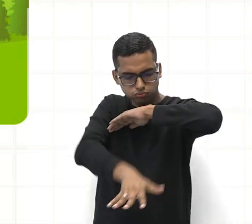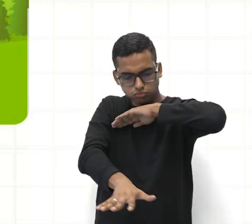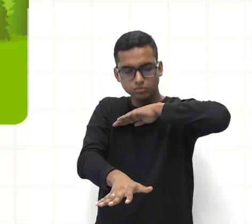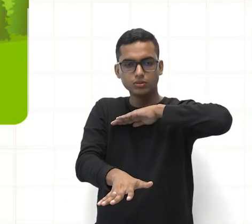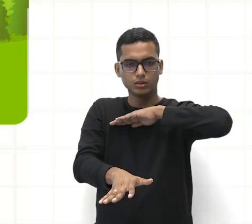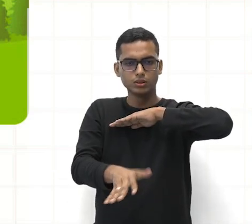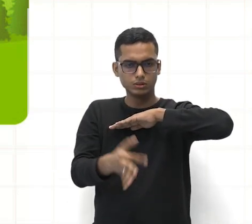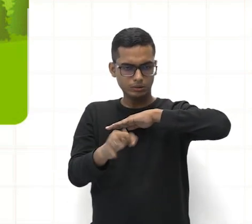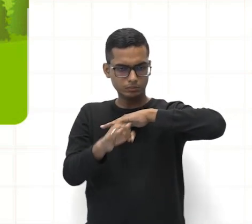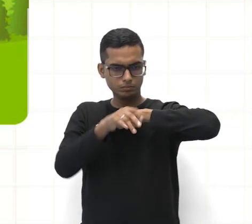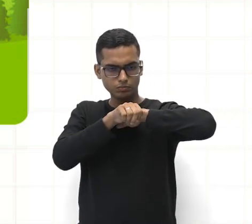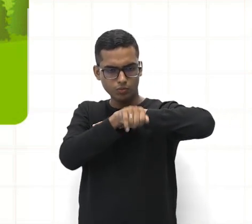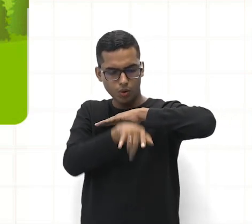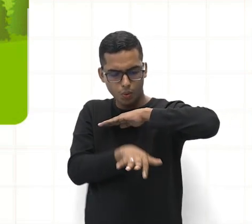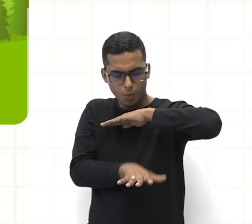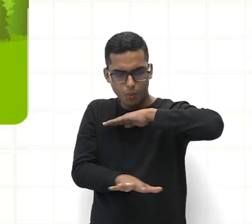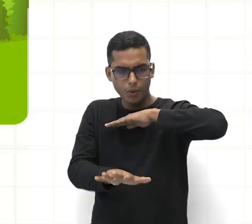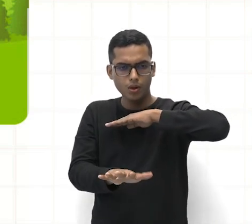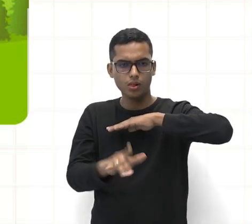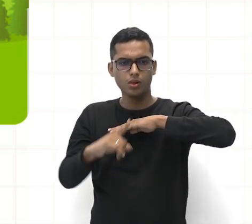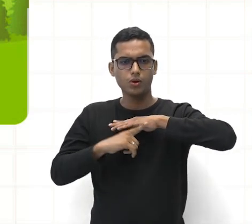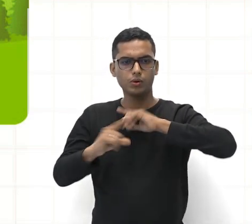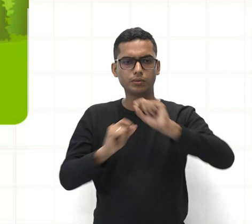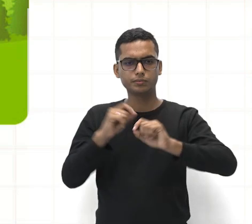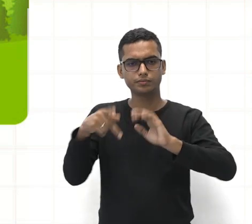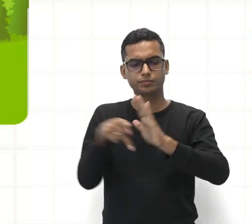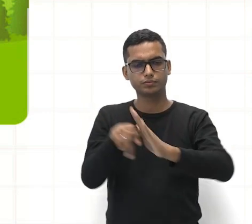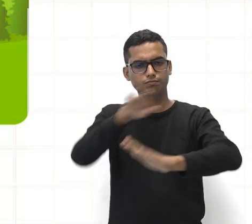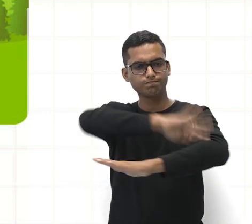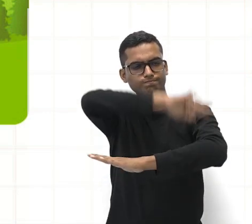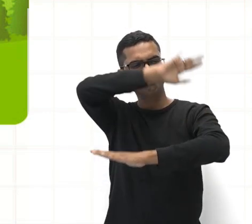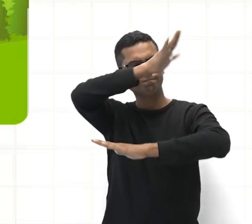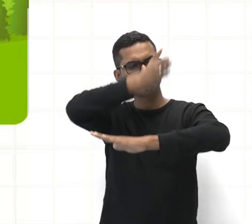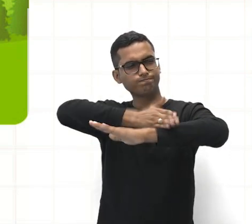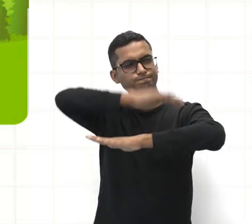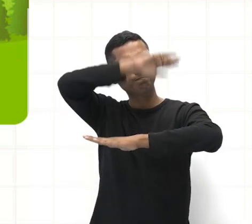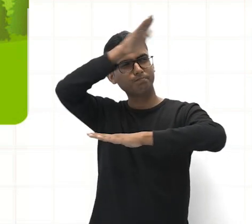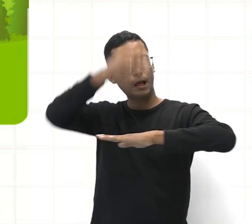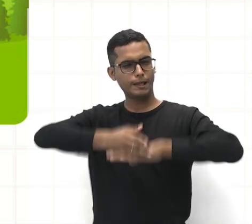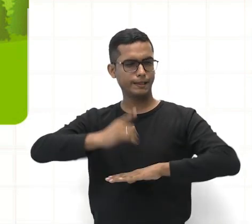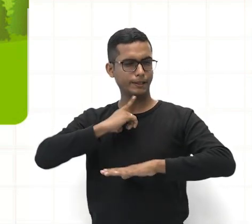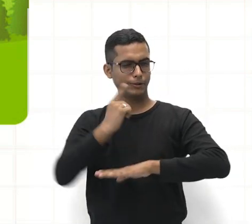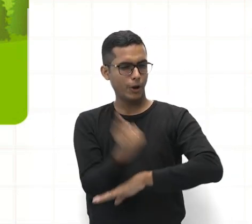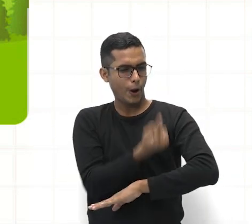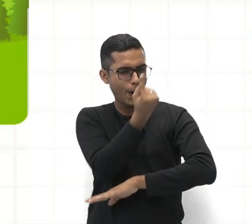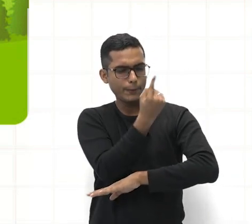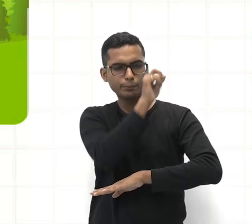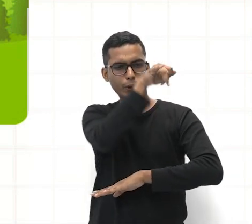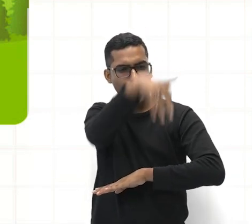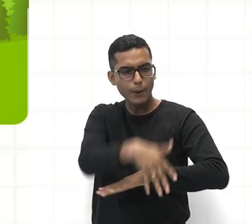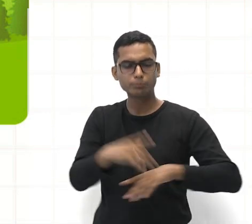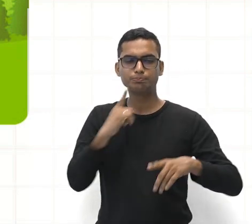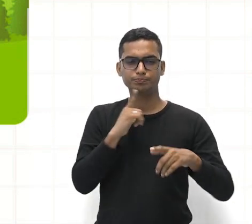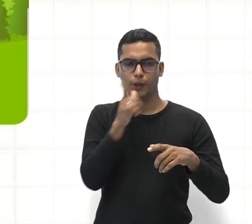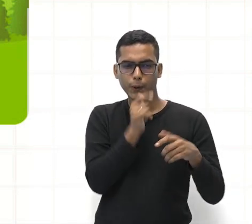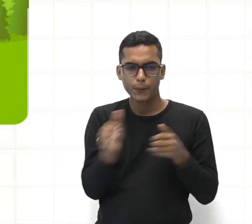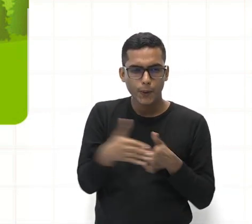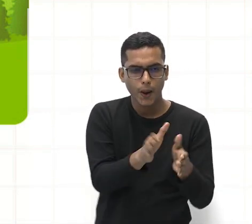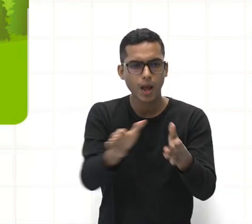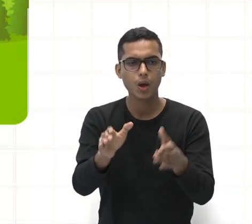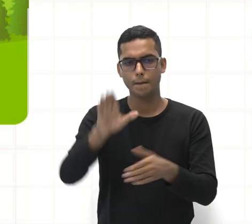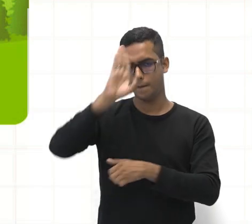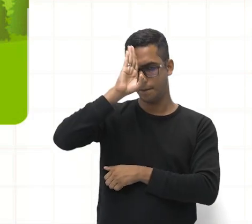rios, né, que também é chamada de montante. Nós temos o rio principal, que